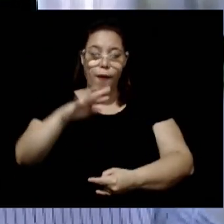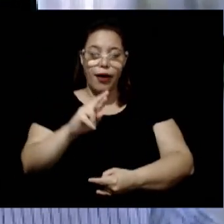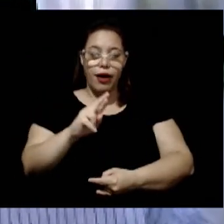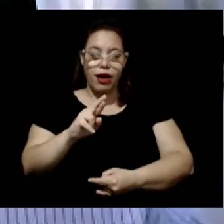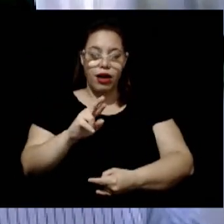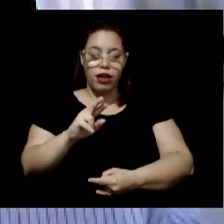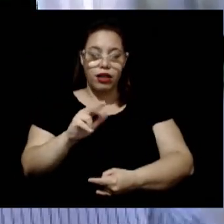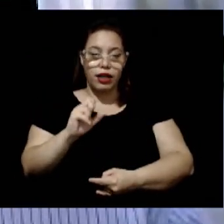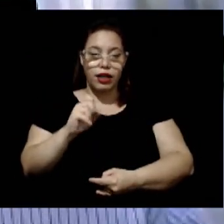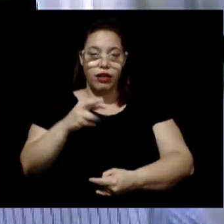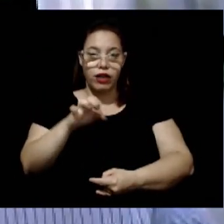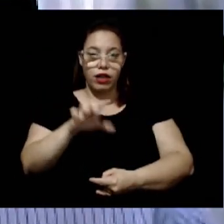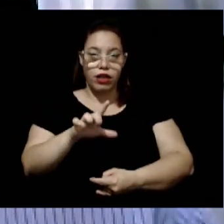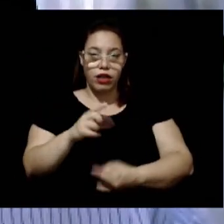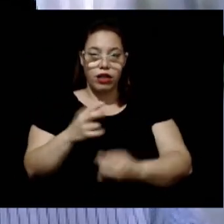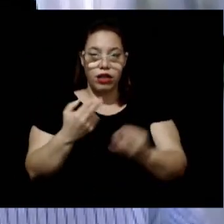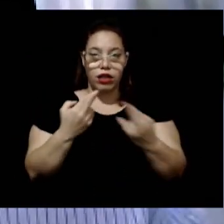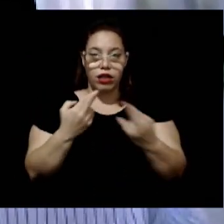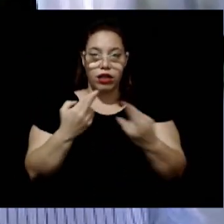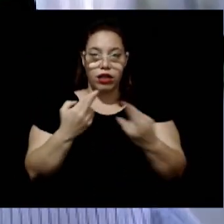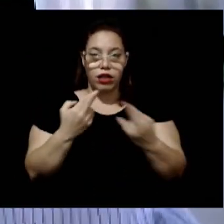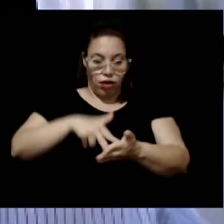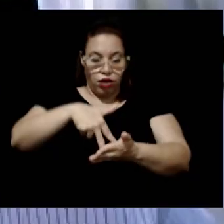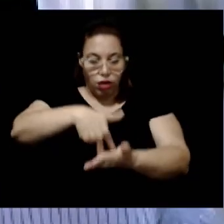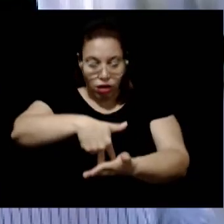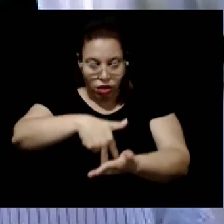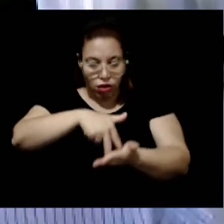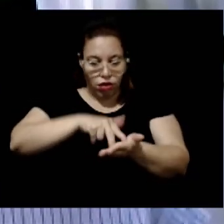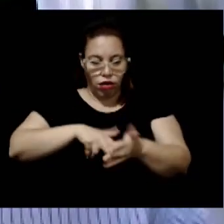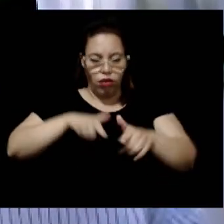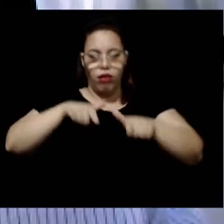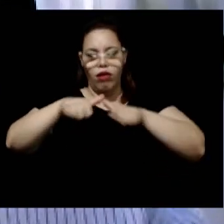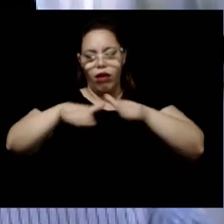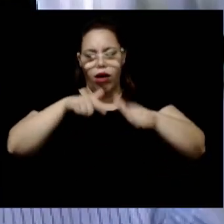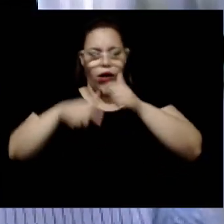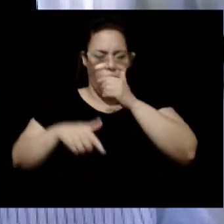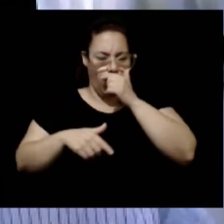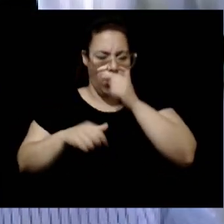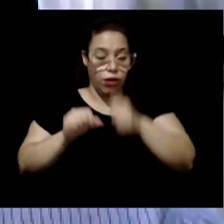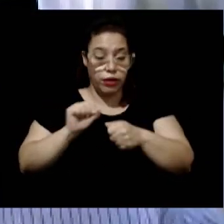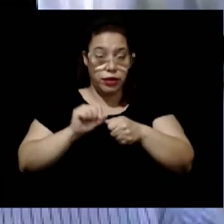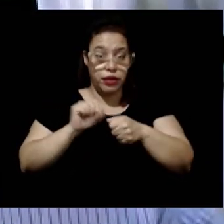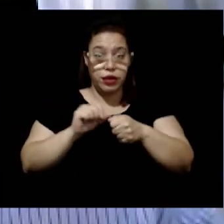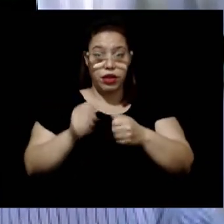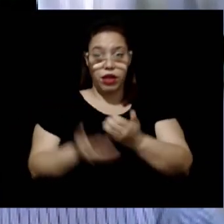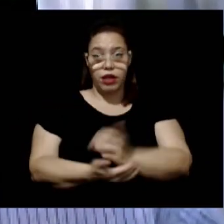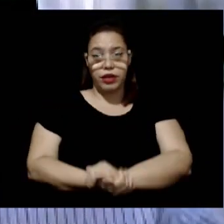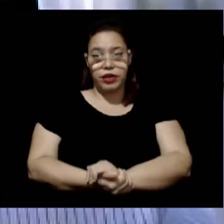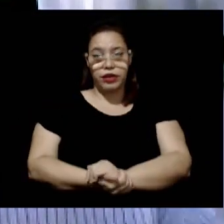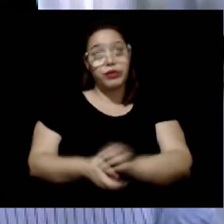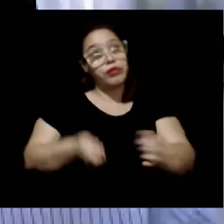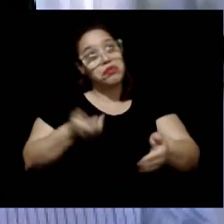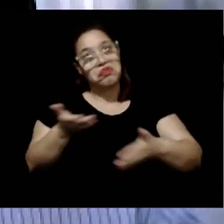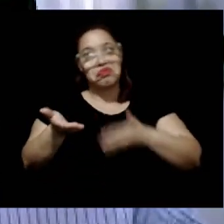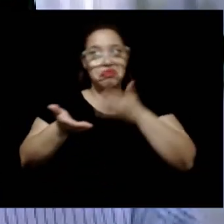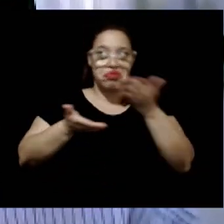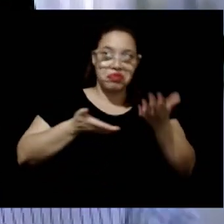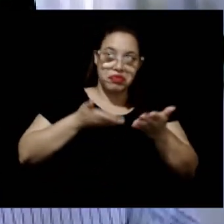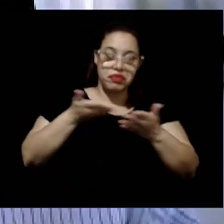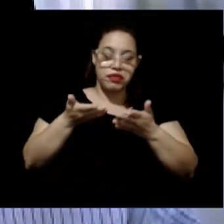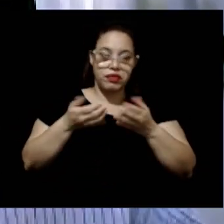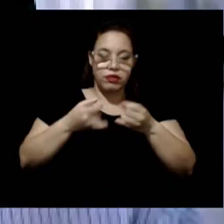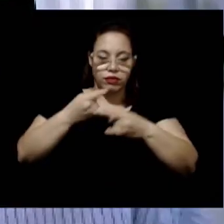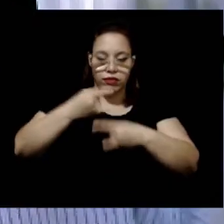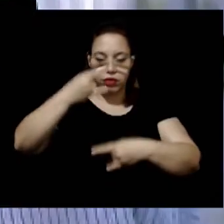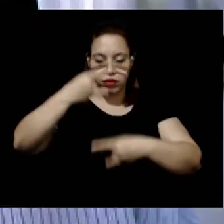tem a ver com postura, ela tem a ver com o trabalho que a gente faz, ela tem a ver com as modificações das articulações ao longo